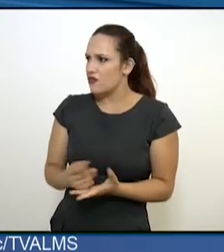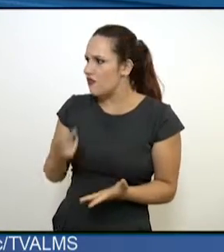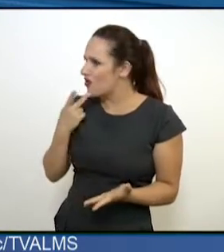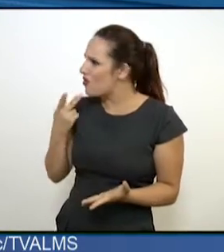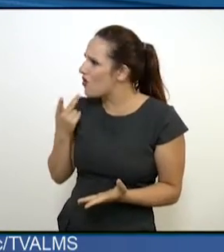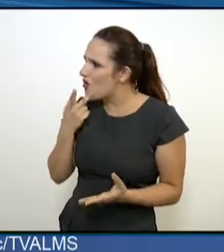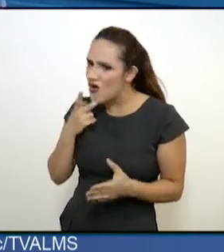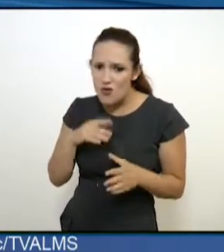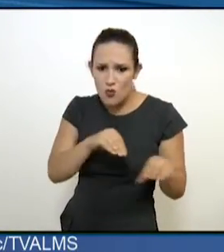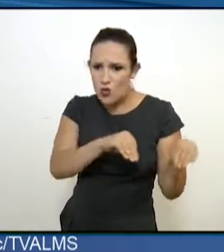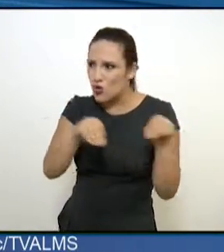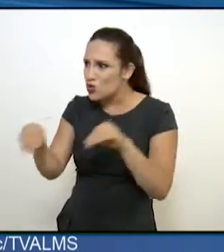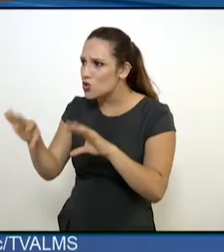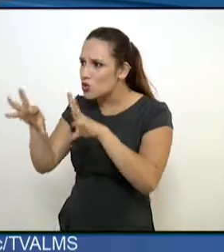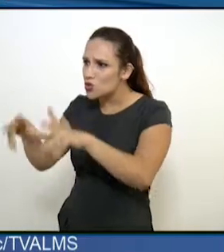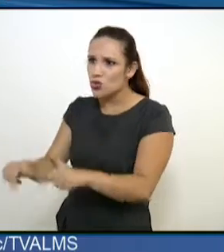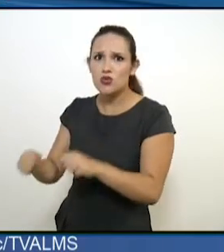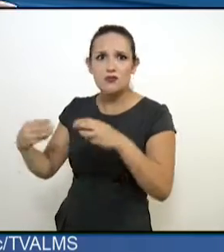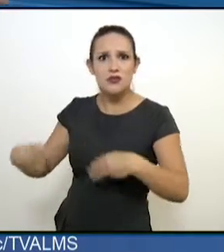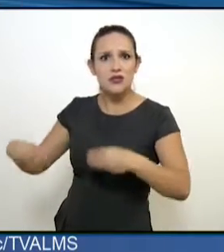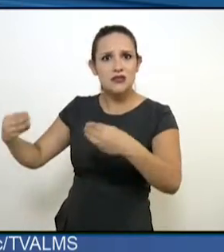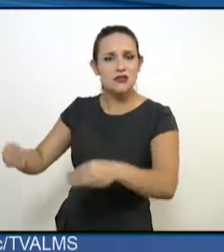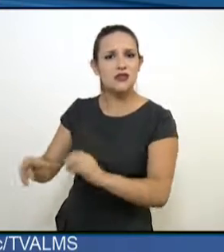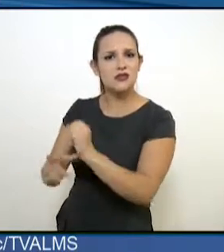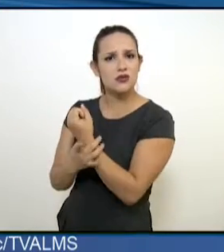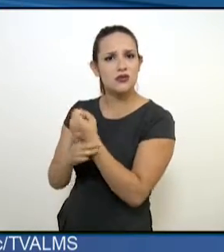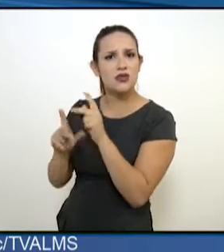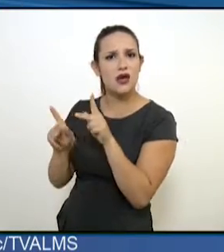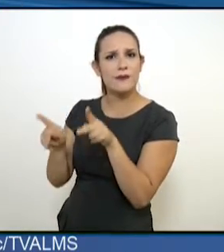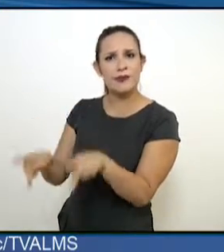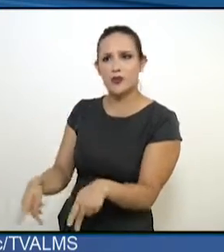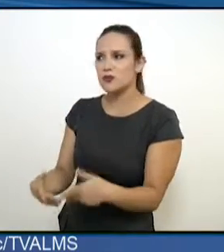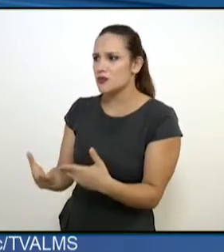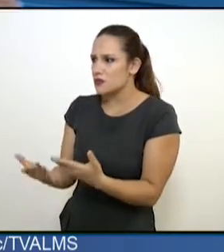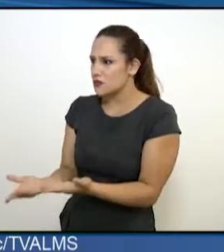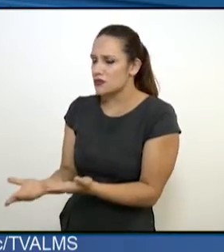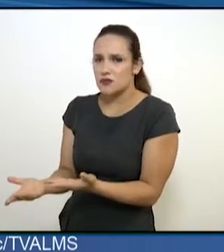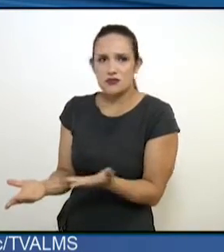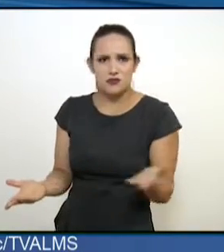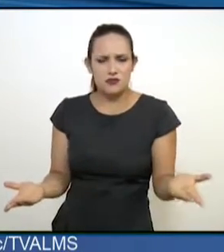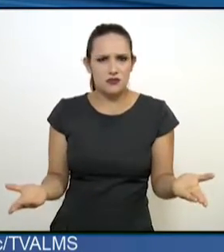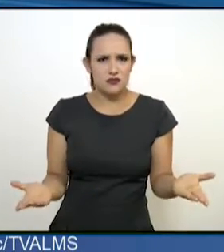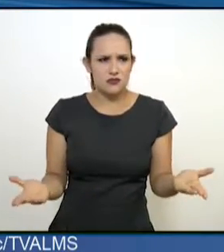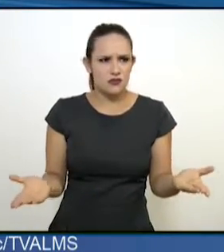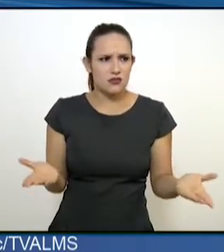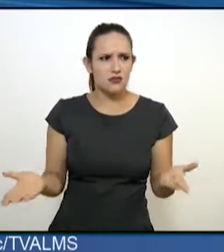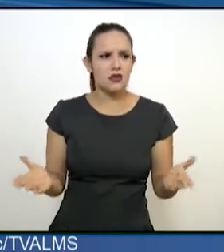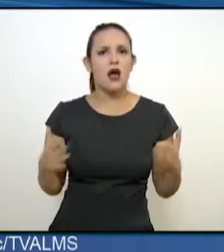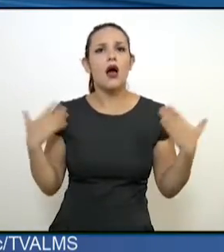que vai fazer. Cria-se o Ministério da Segurança Pública e se coloca lá